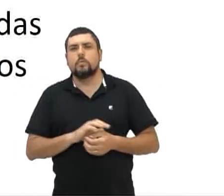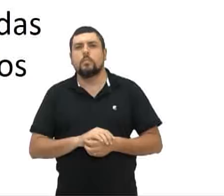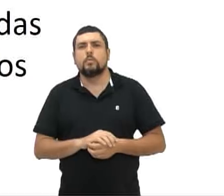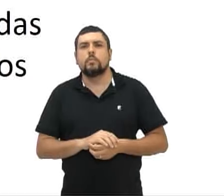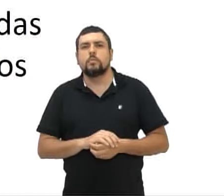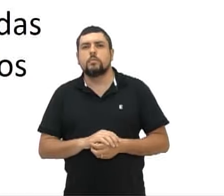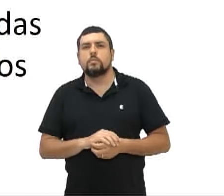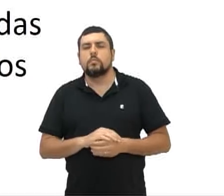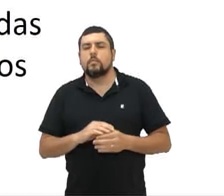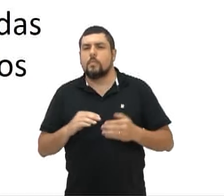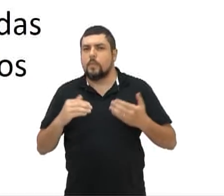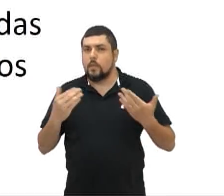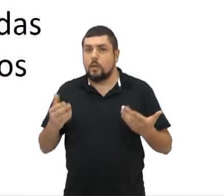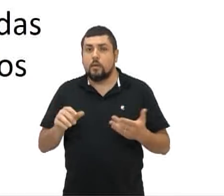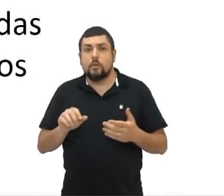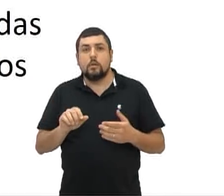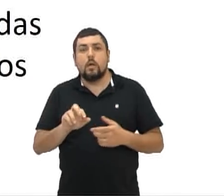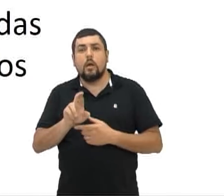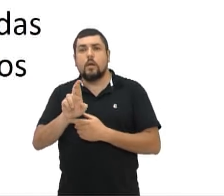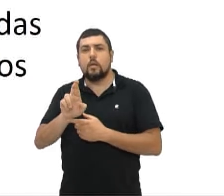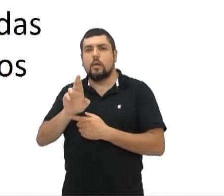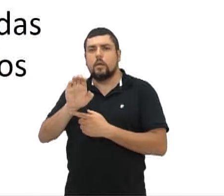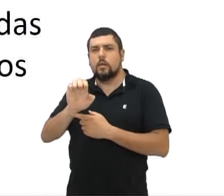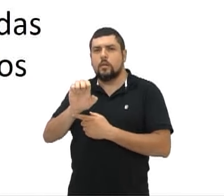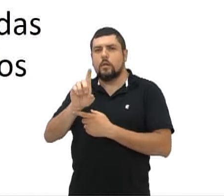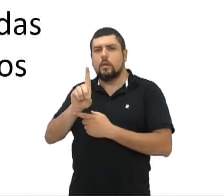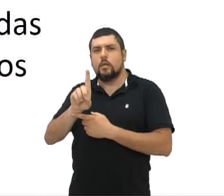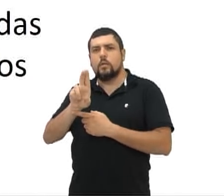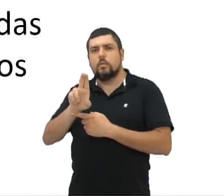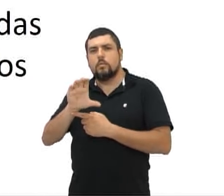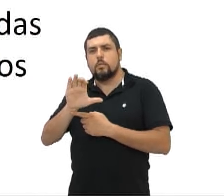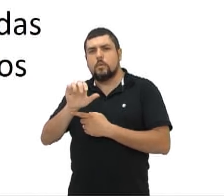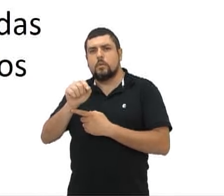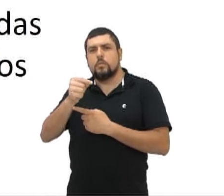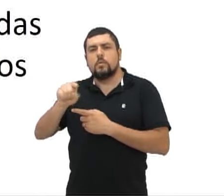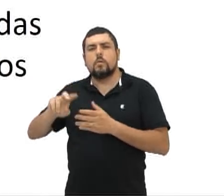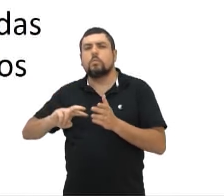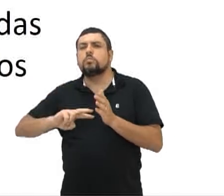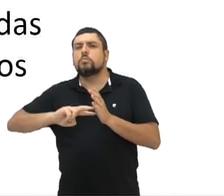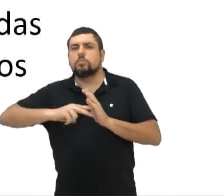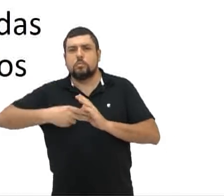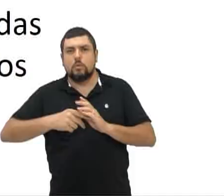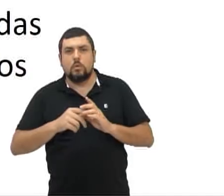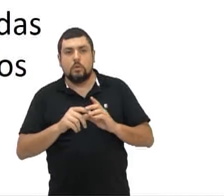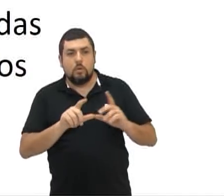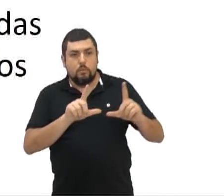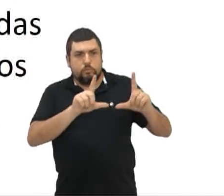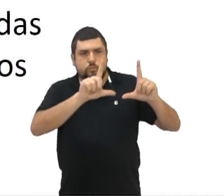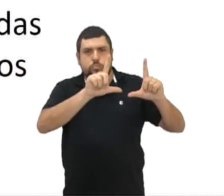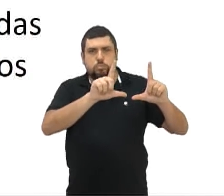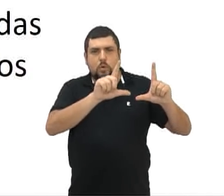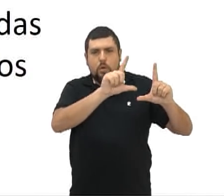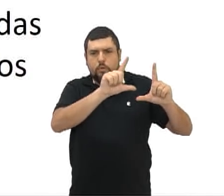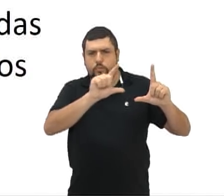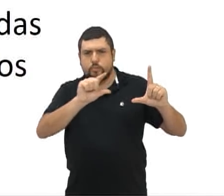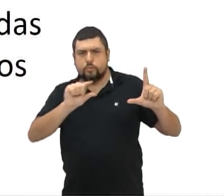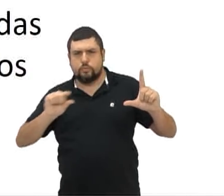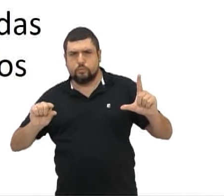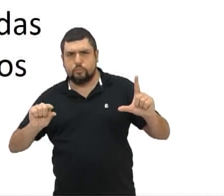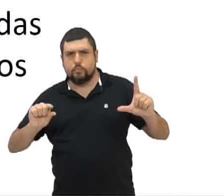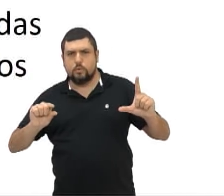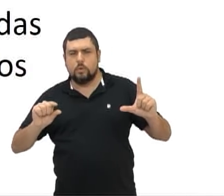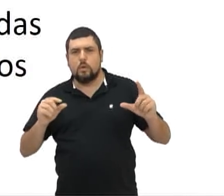aumenta alguma coisa. Então, a redução, ela, quando reduzimos uma figura geométrica, obtemos uma menor,